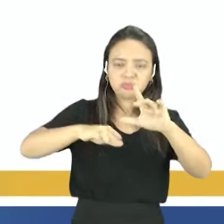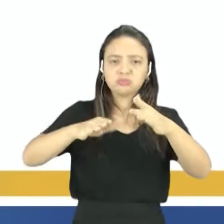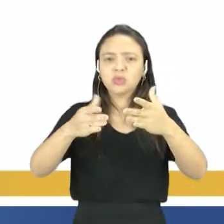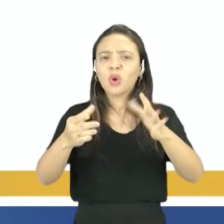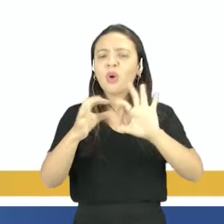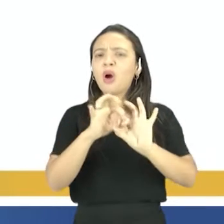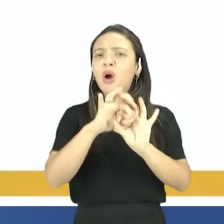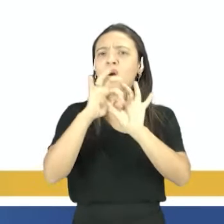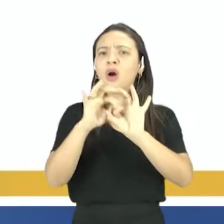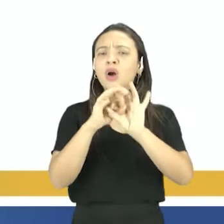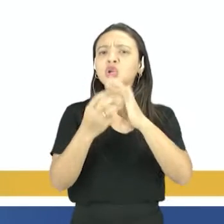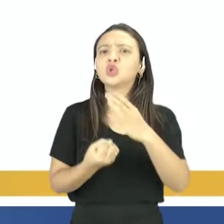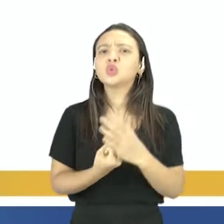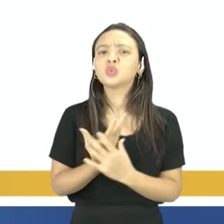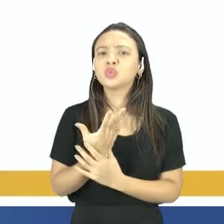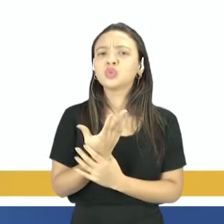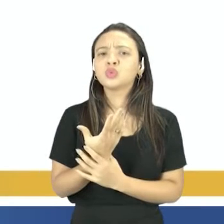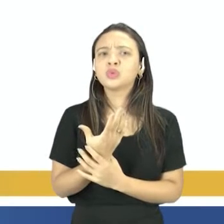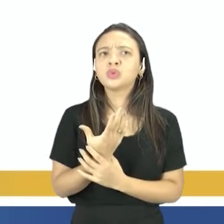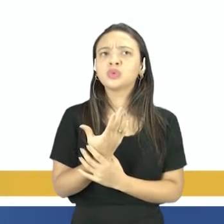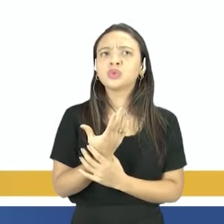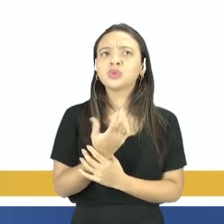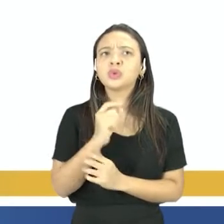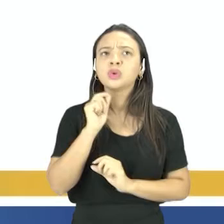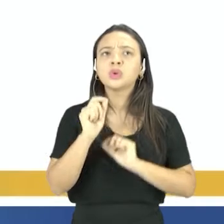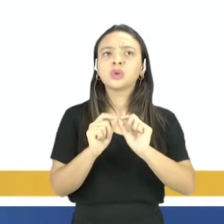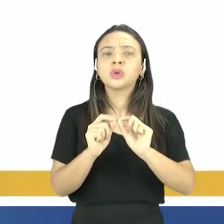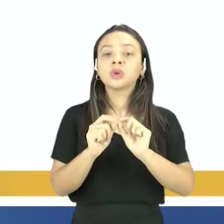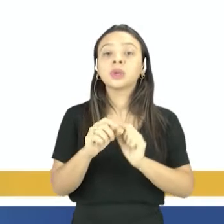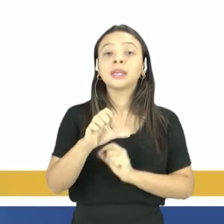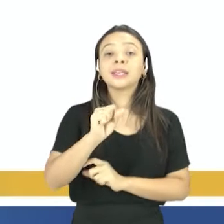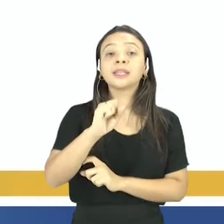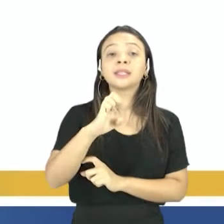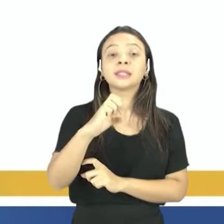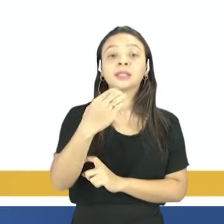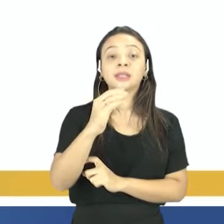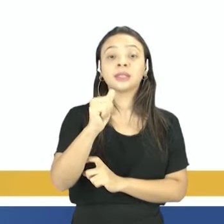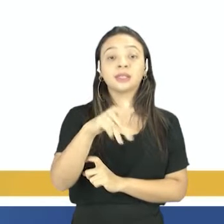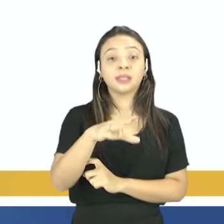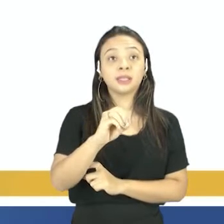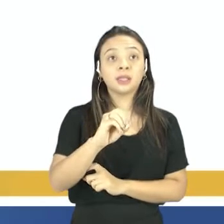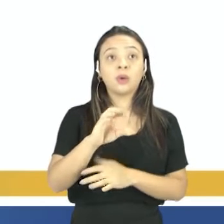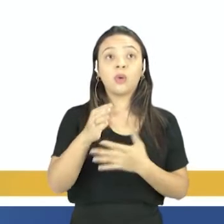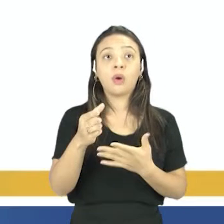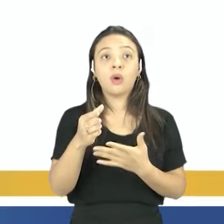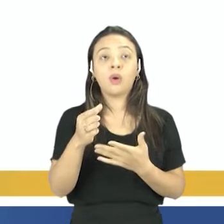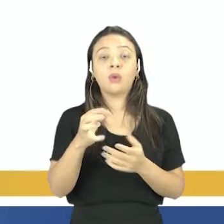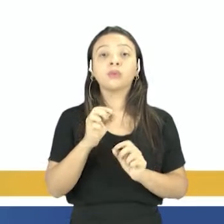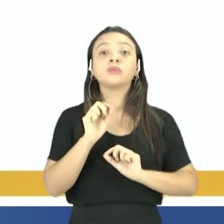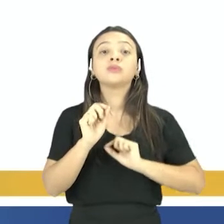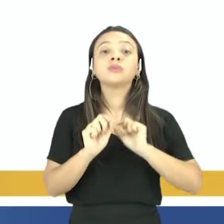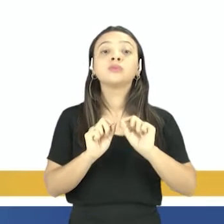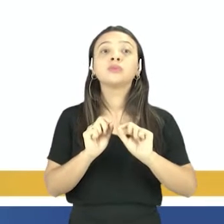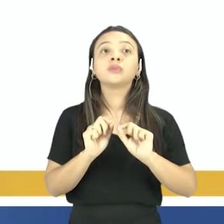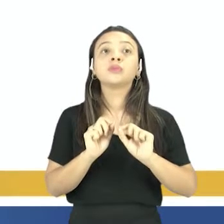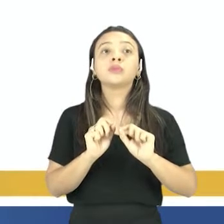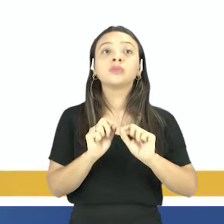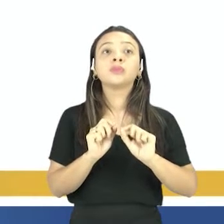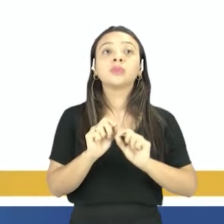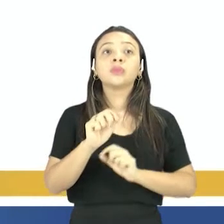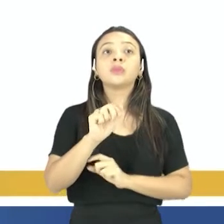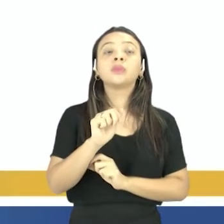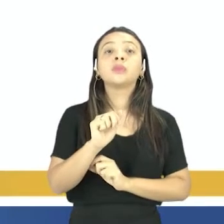a intersecção do plano com a pirâmide? É a secção plana A', B', C', D', E'.